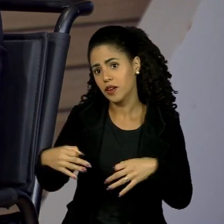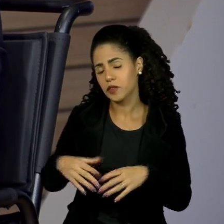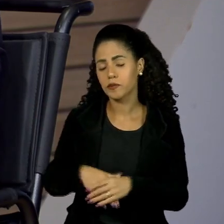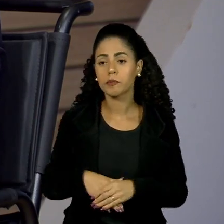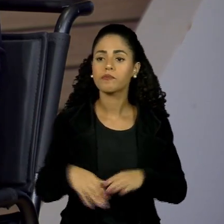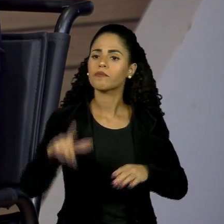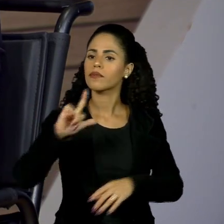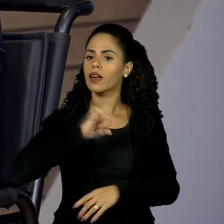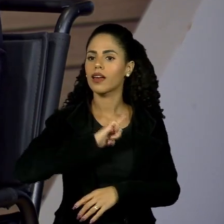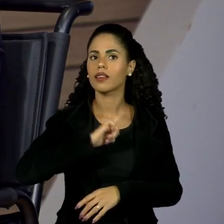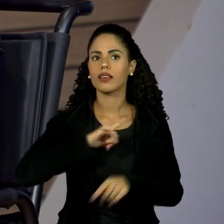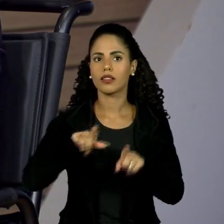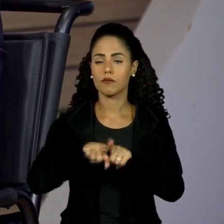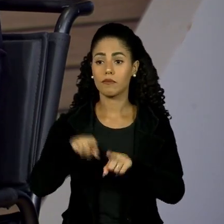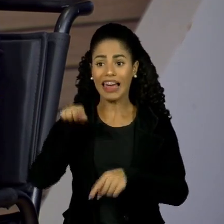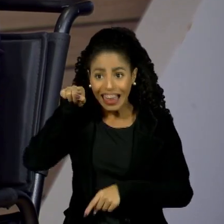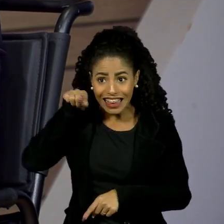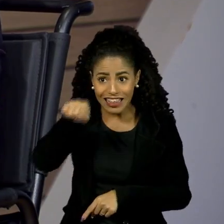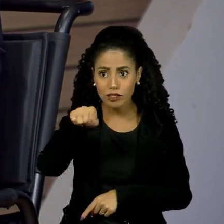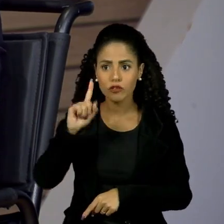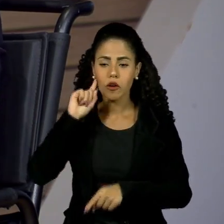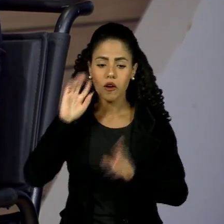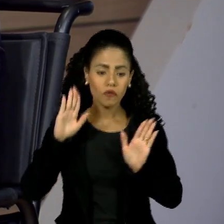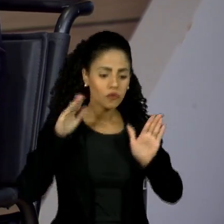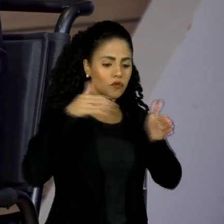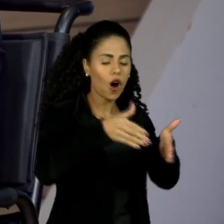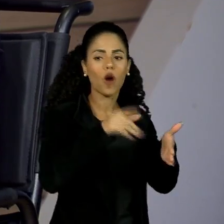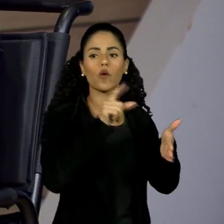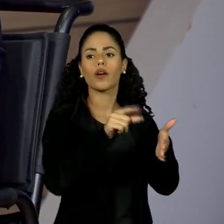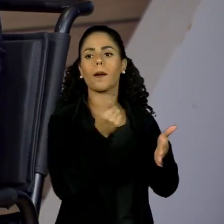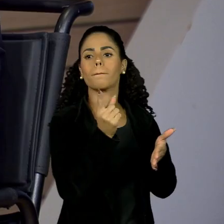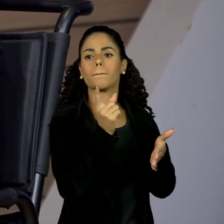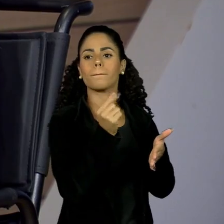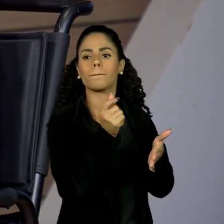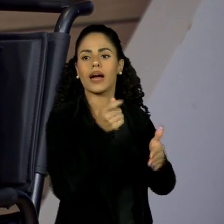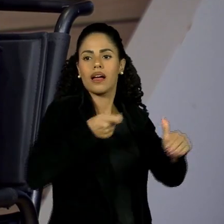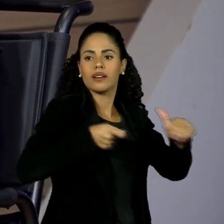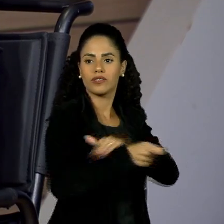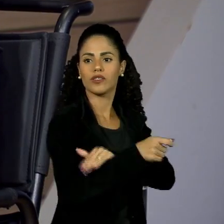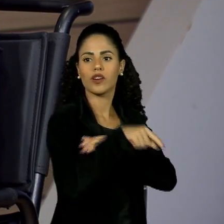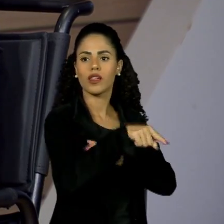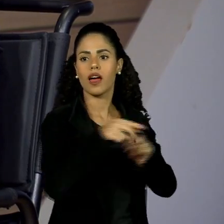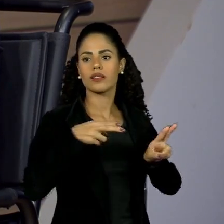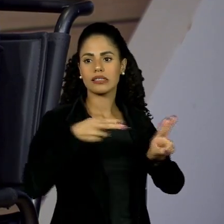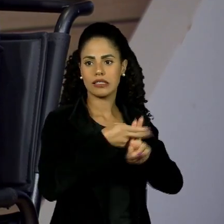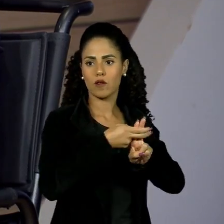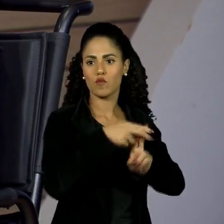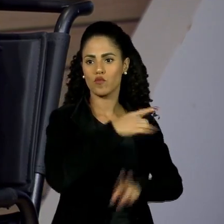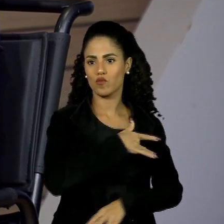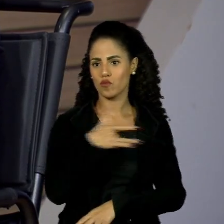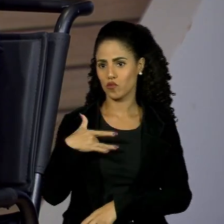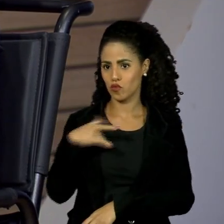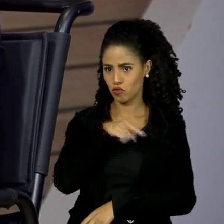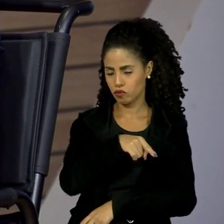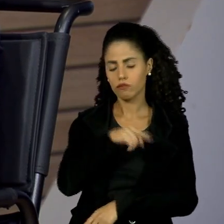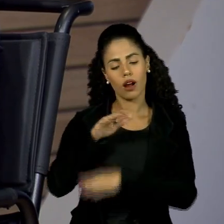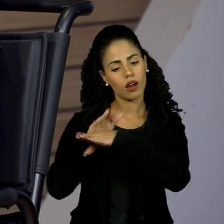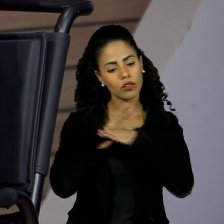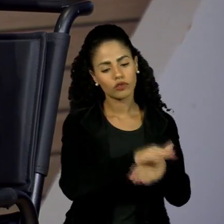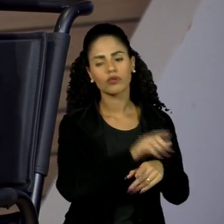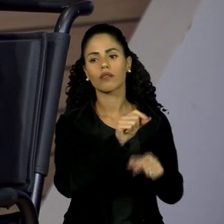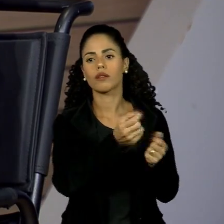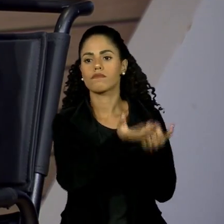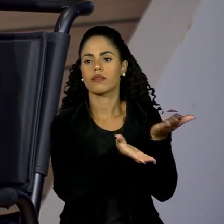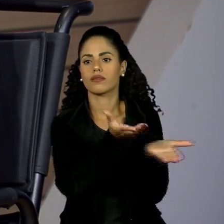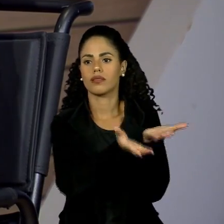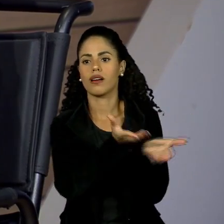E existem as destinações. E dessas destinações sociais, existe destinação específica para o Ministério da Saúde, para o SUS, para que o SUS